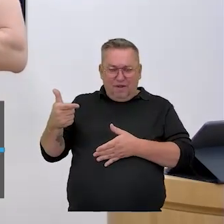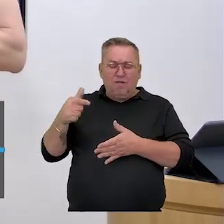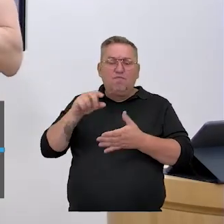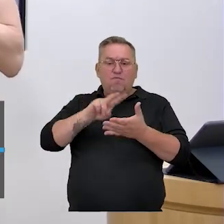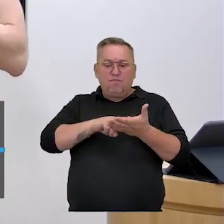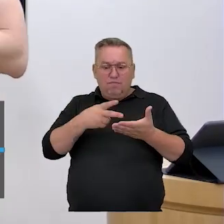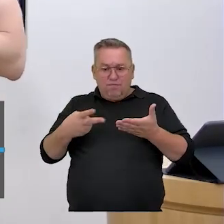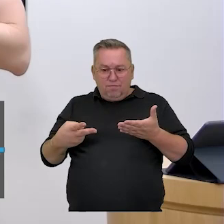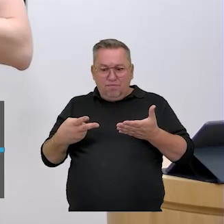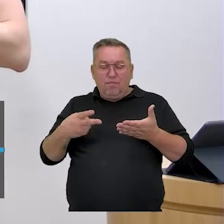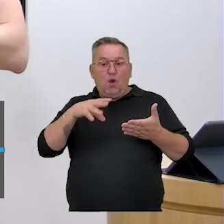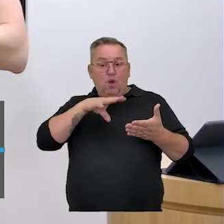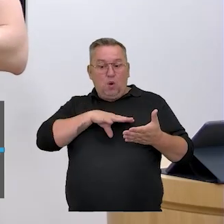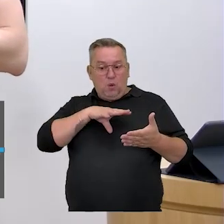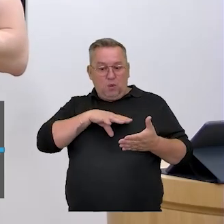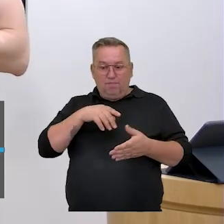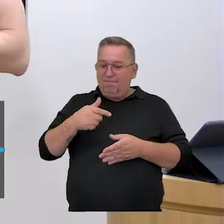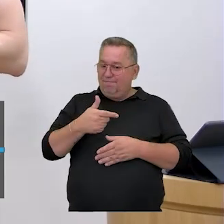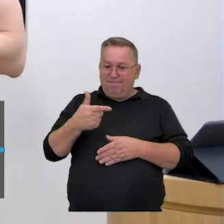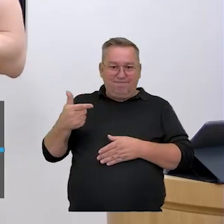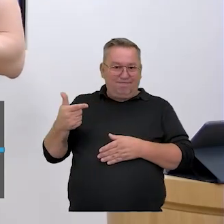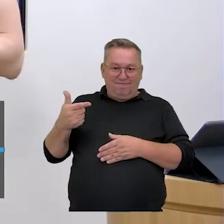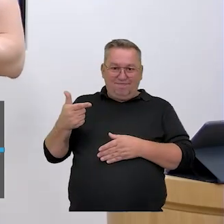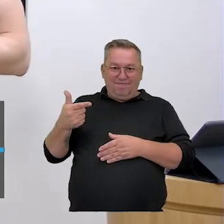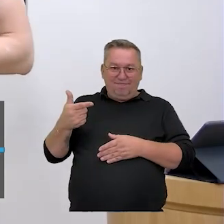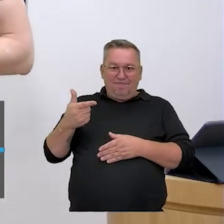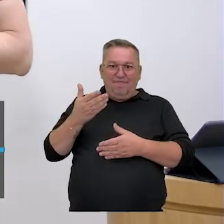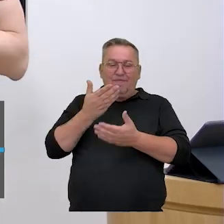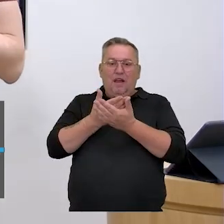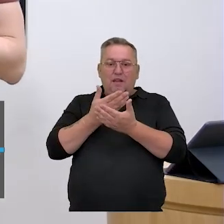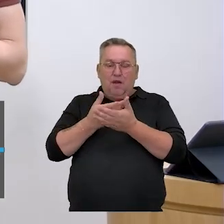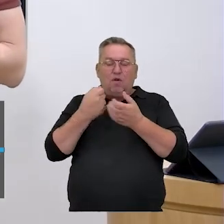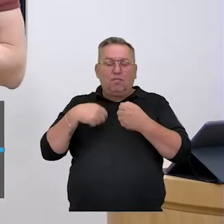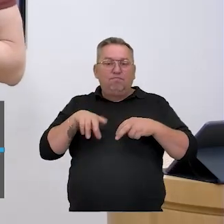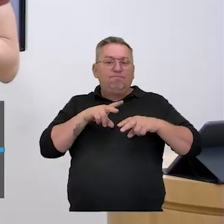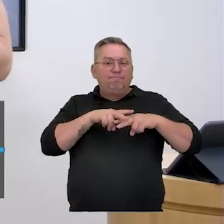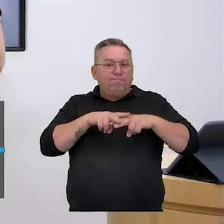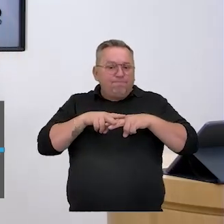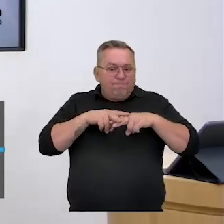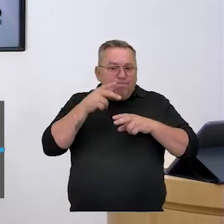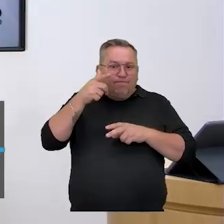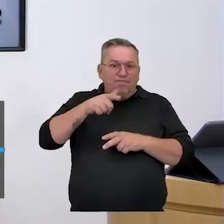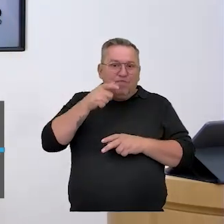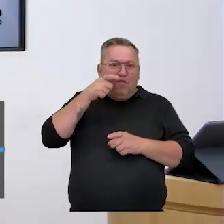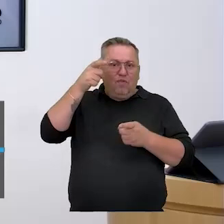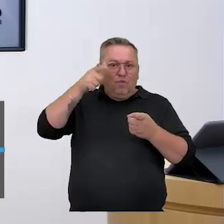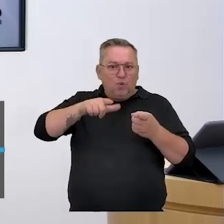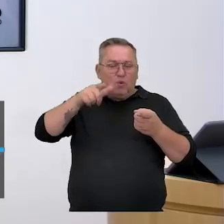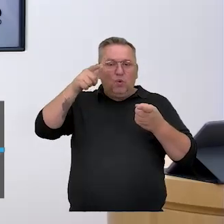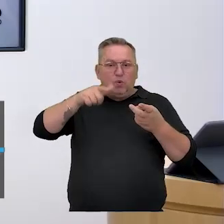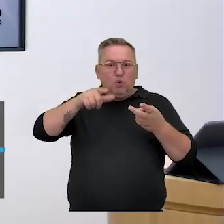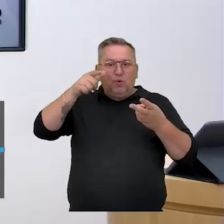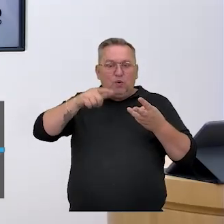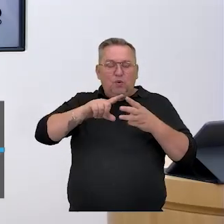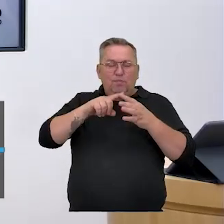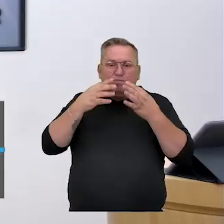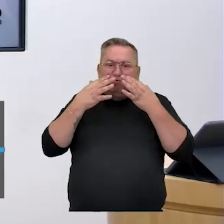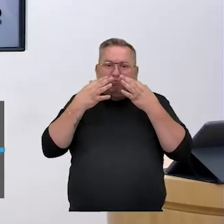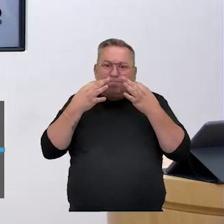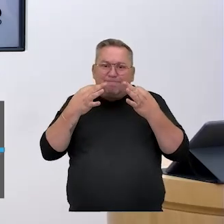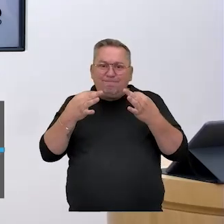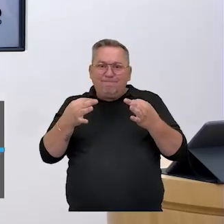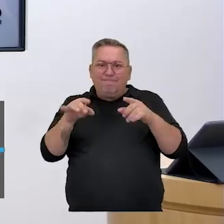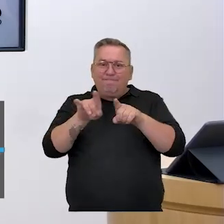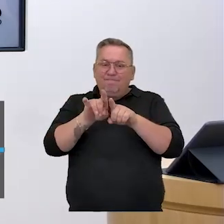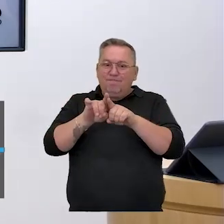está bem curtinha. Então, essa aula ela tem que ser revista, né? Então, você vai assistir de novo a aula, prestar atenção